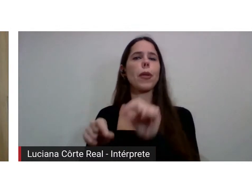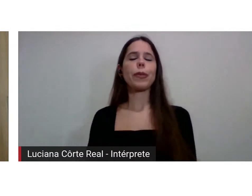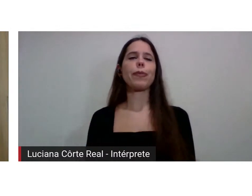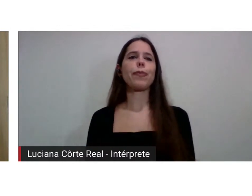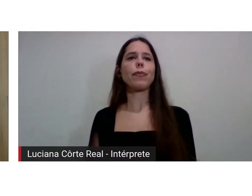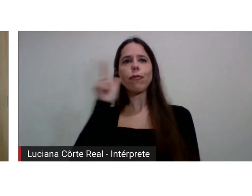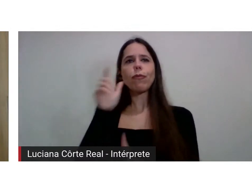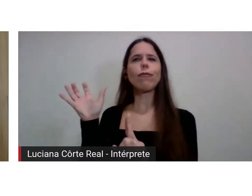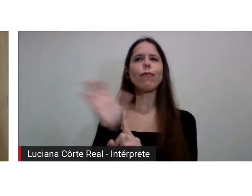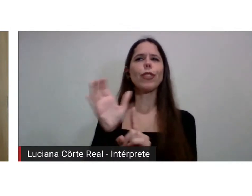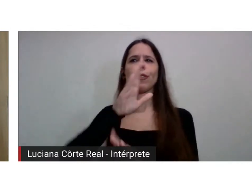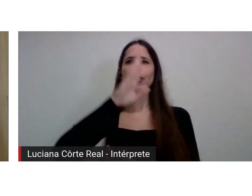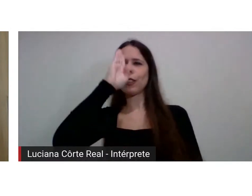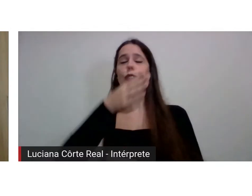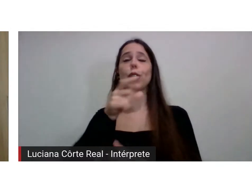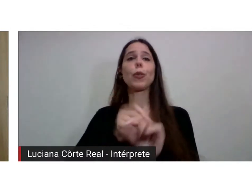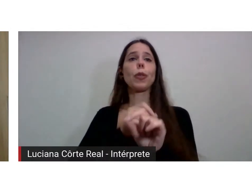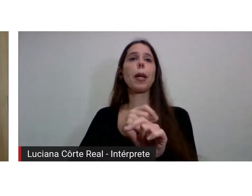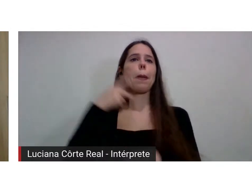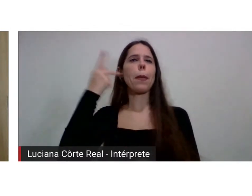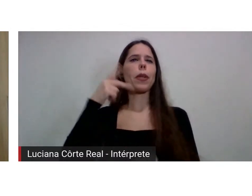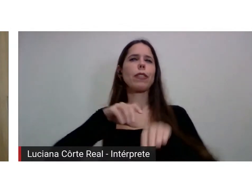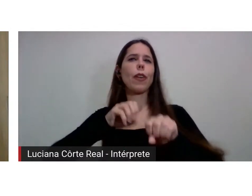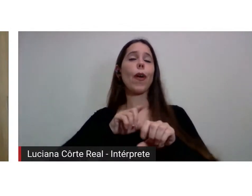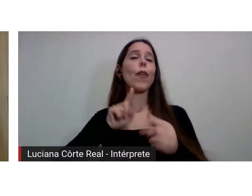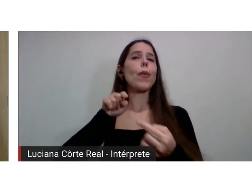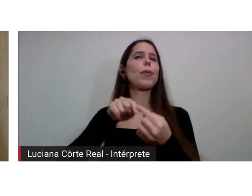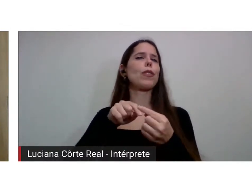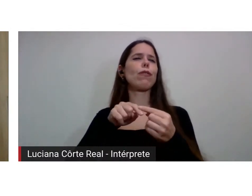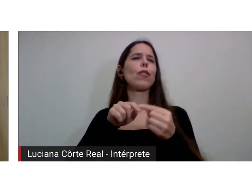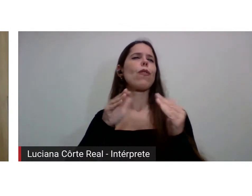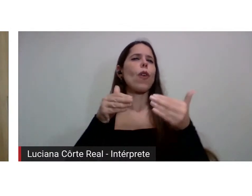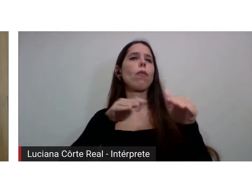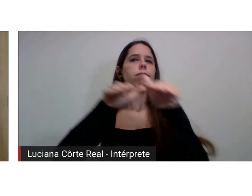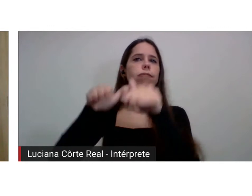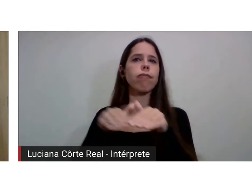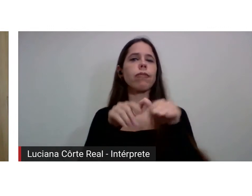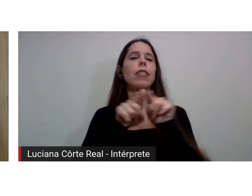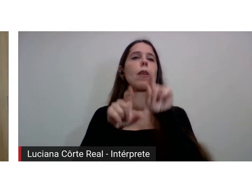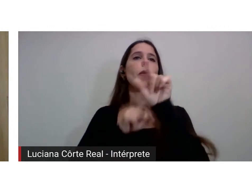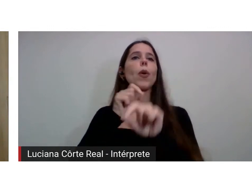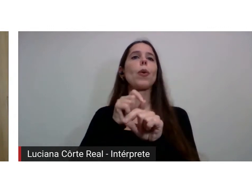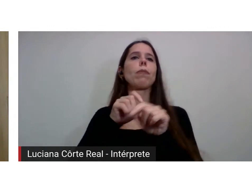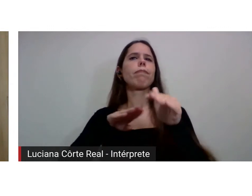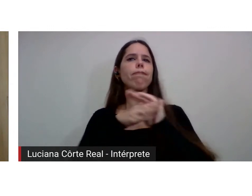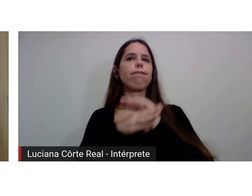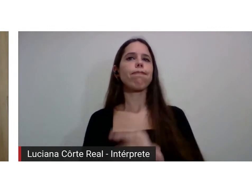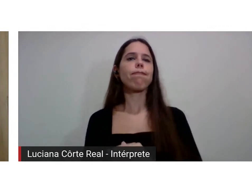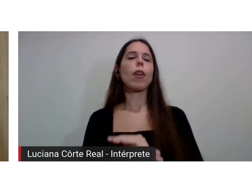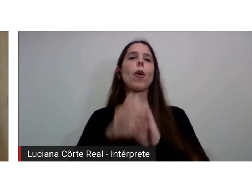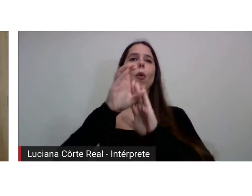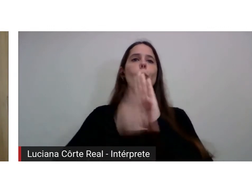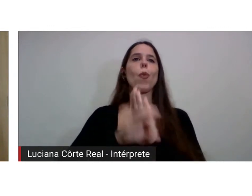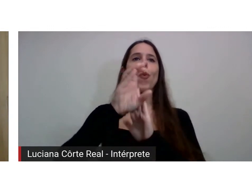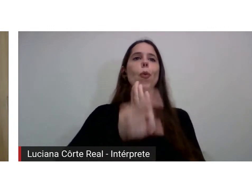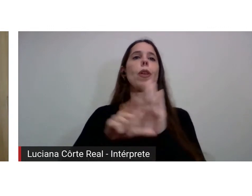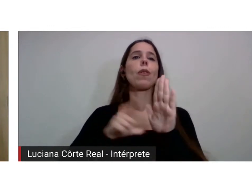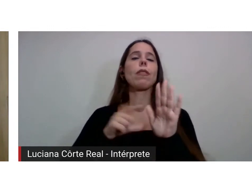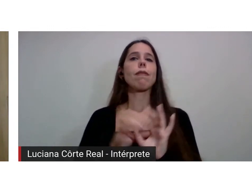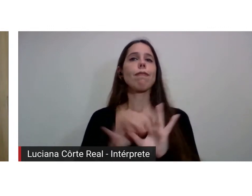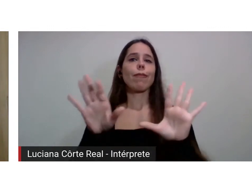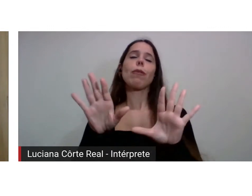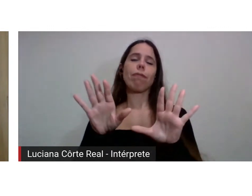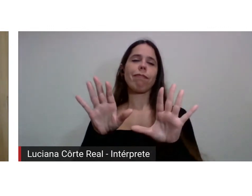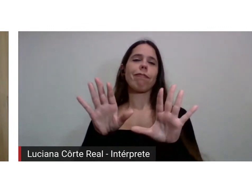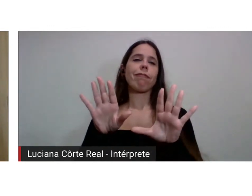política educacional, com enfoque na equidade e adequação dos currículos disponíveis para a educação nos estados